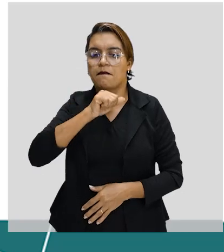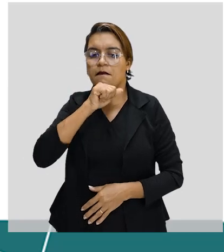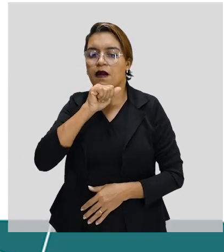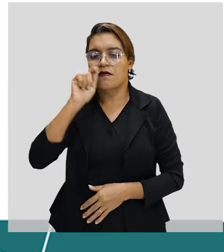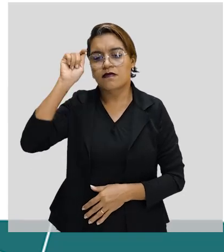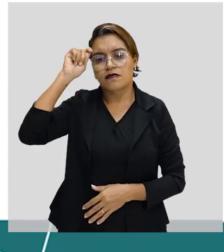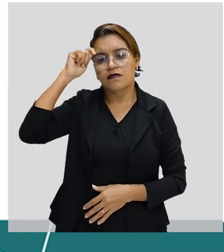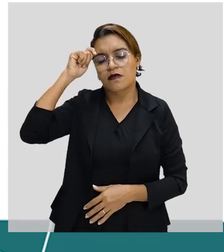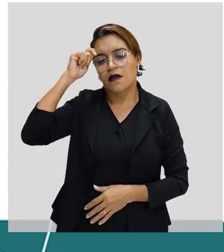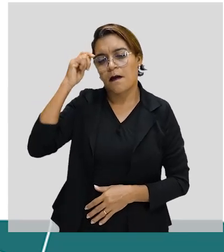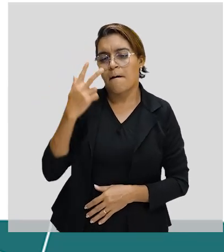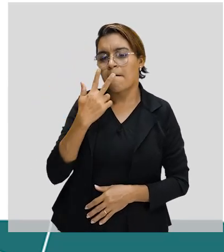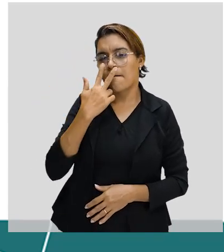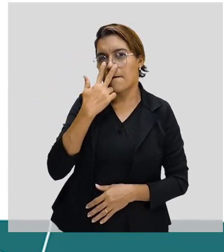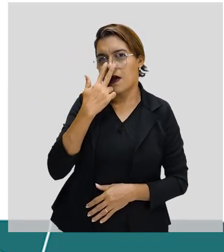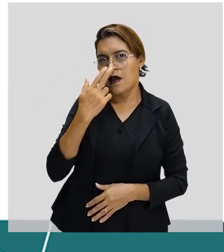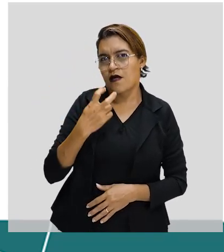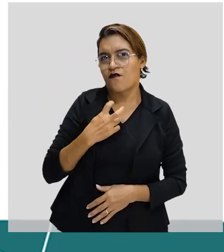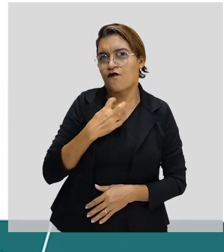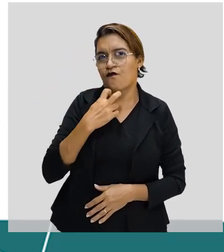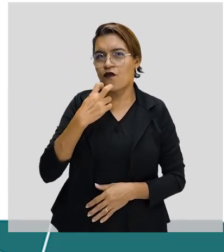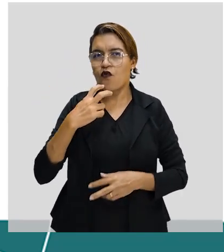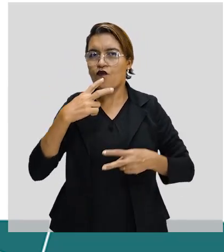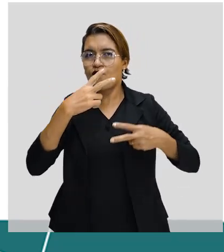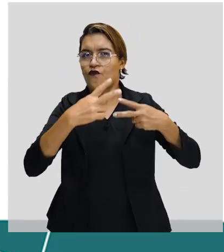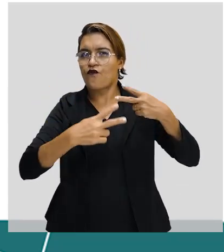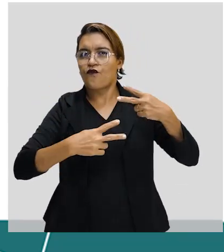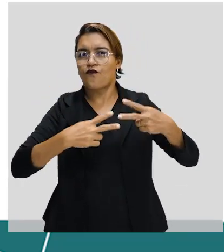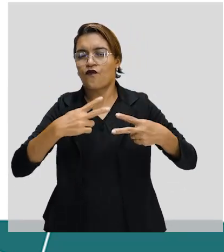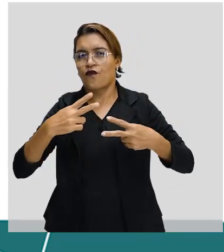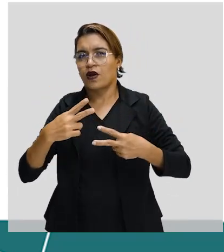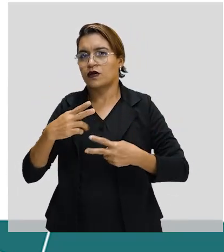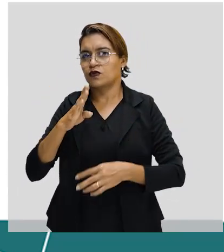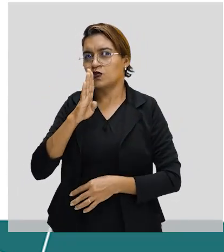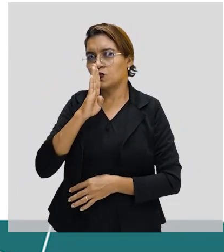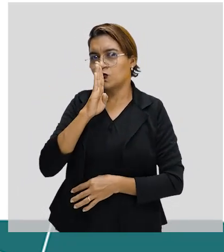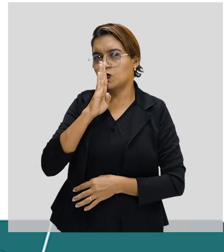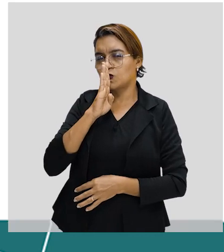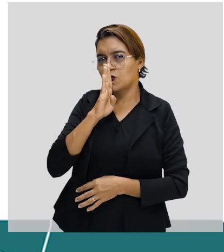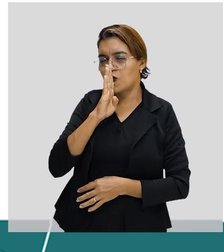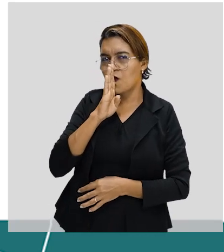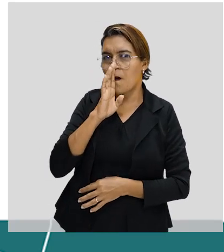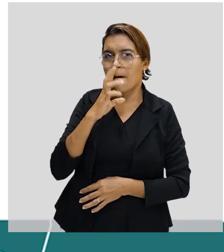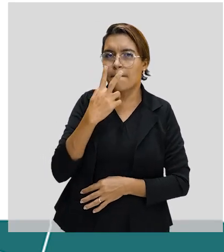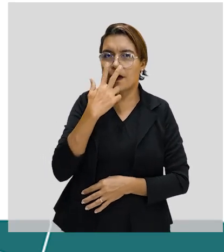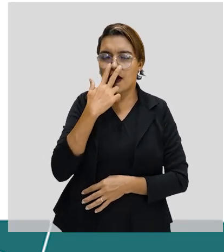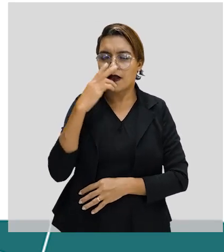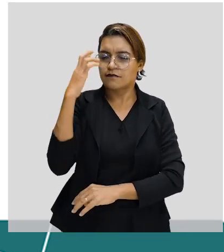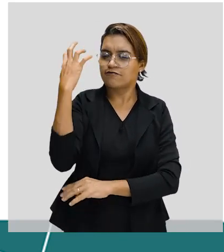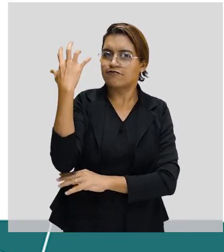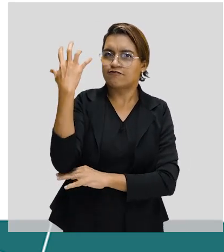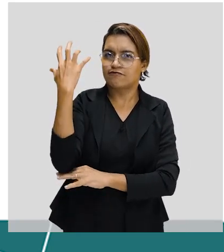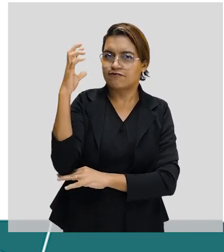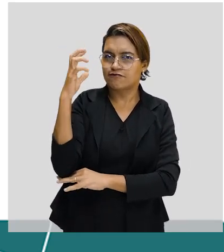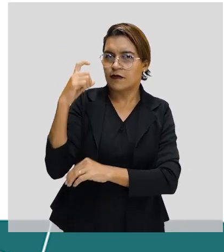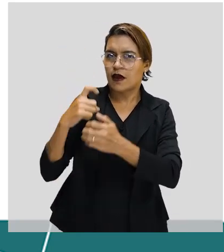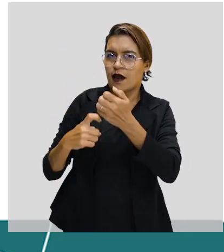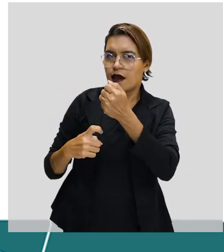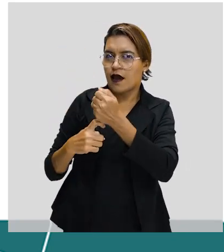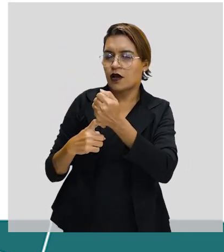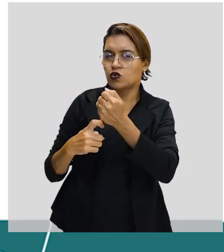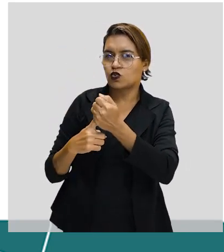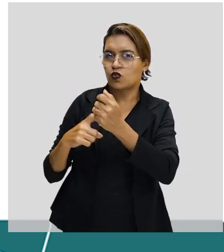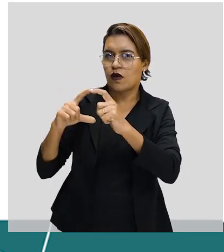tem voz de Vento voz de silêncio batendo nas folhas do Cajueiro tem voz de noite